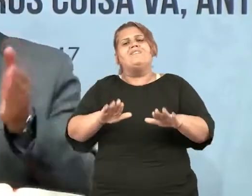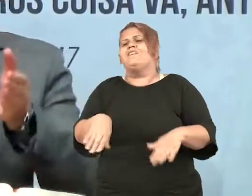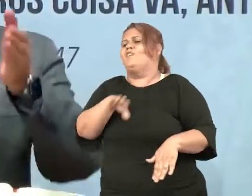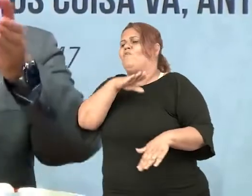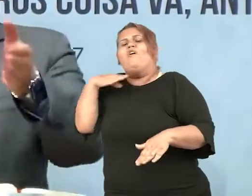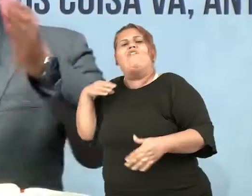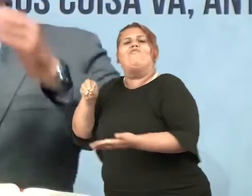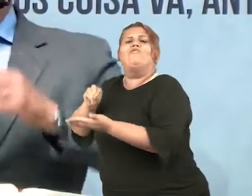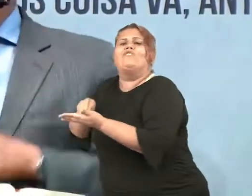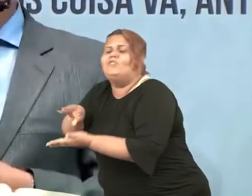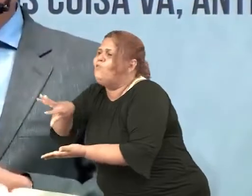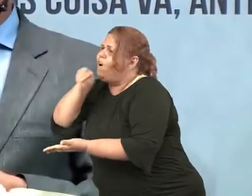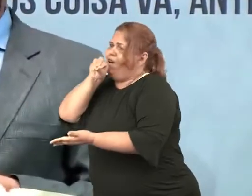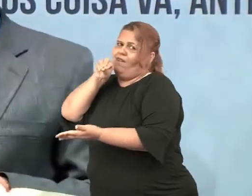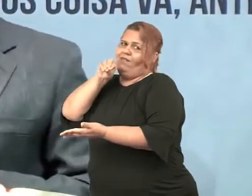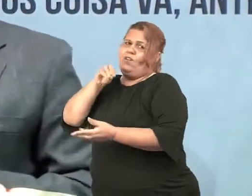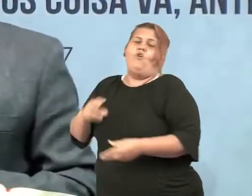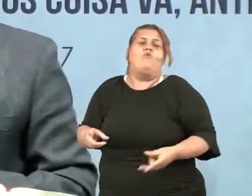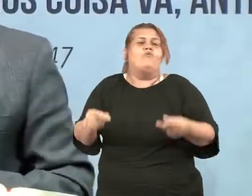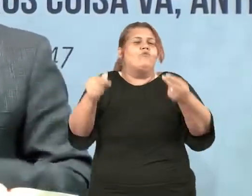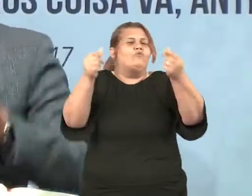O dinheiro não tem a solução